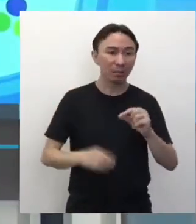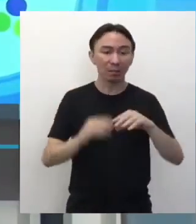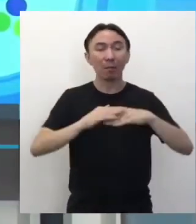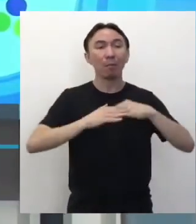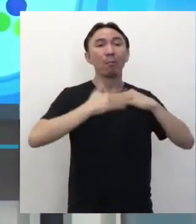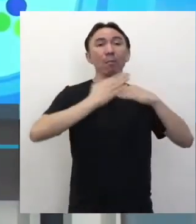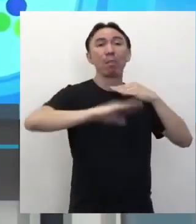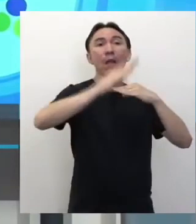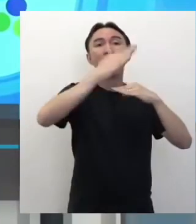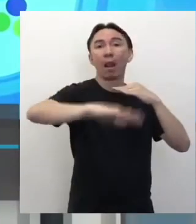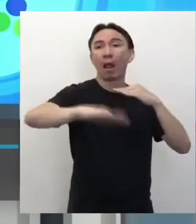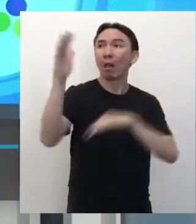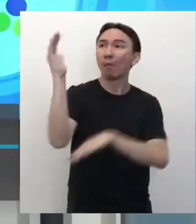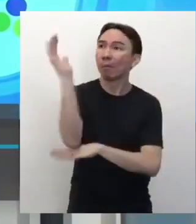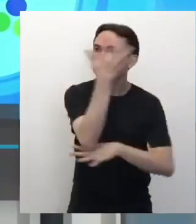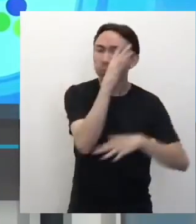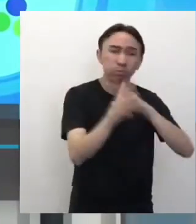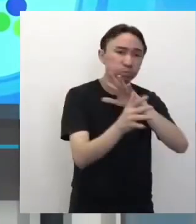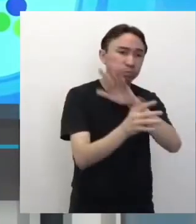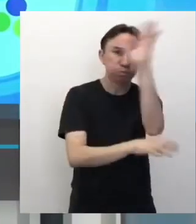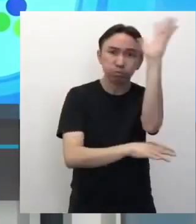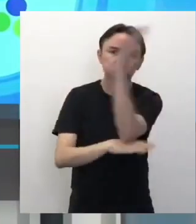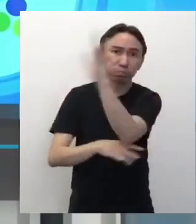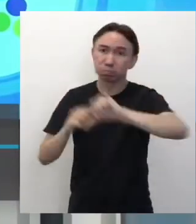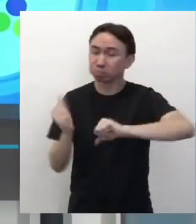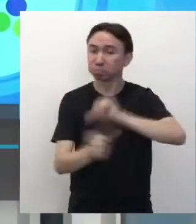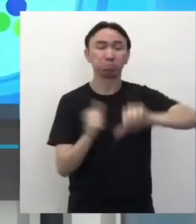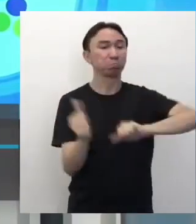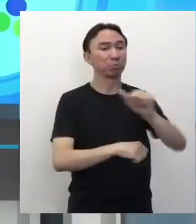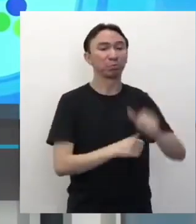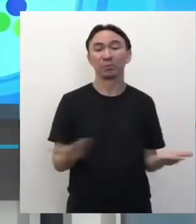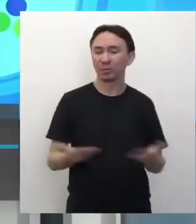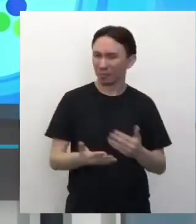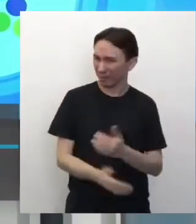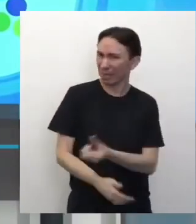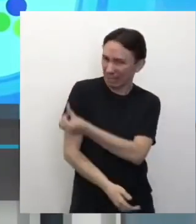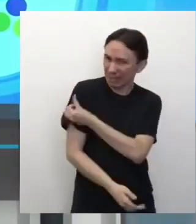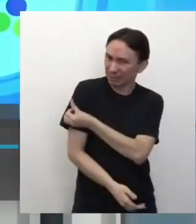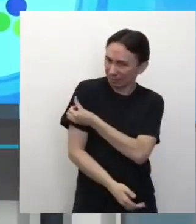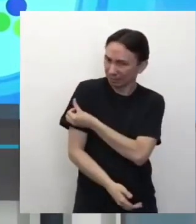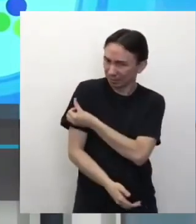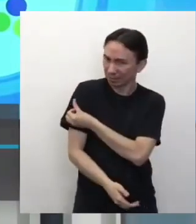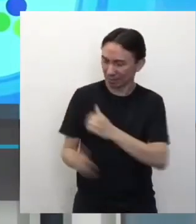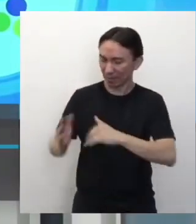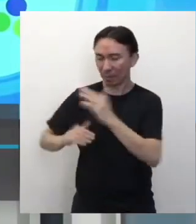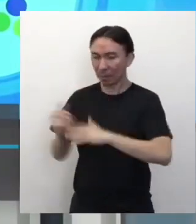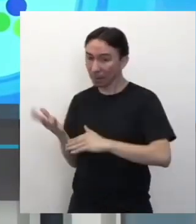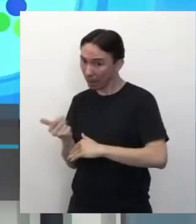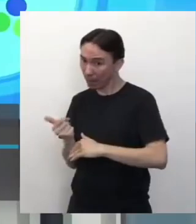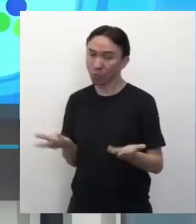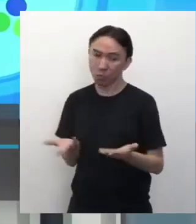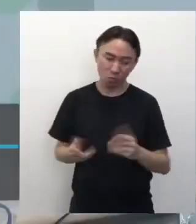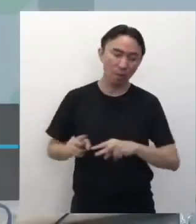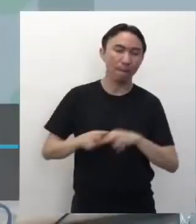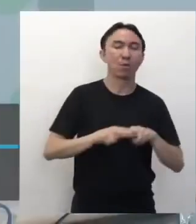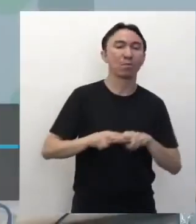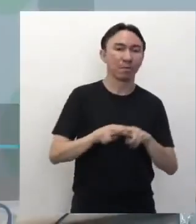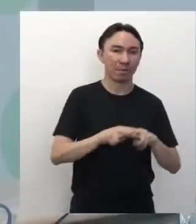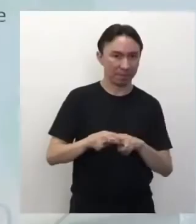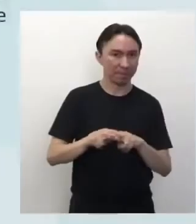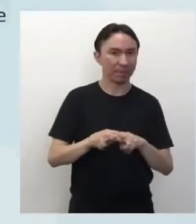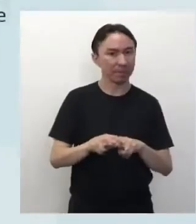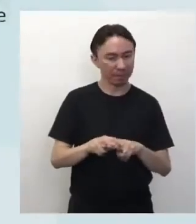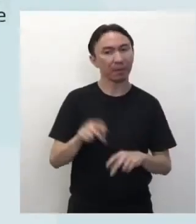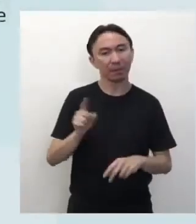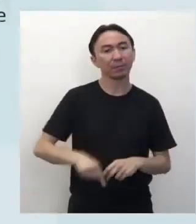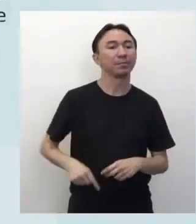é uma retomada de uma habilidade do 6º ano que a professora Fabi vai falar isso, do que nós vamos trabalhar hoje. Então vai aparecer aí na tela